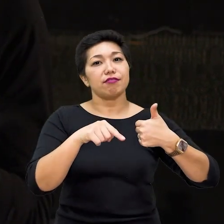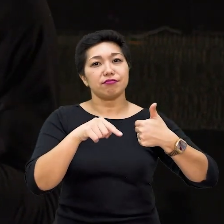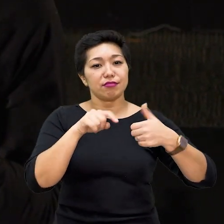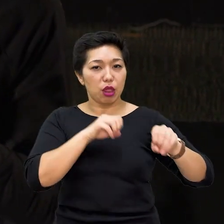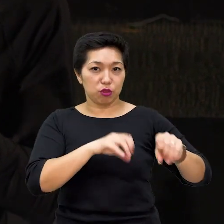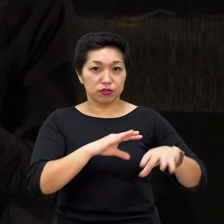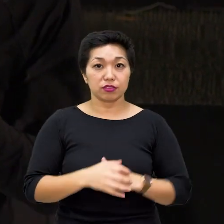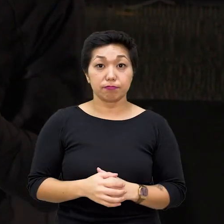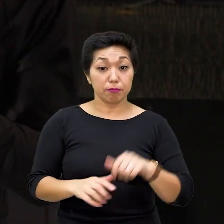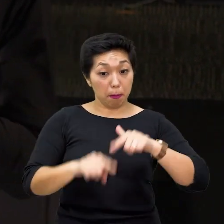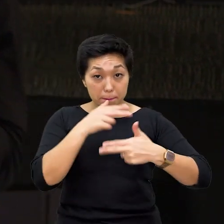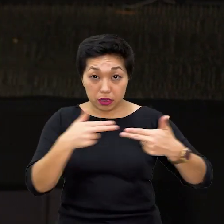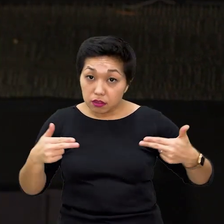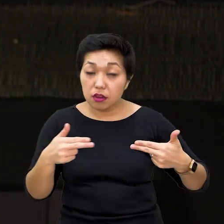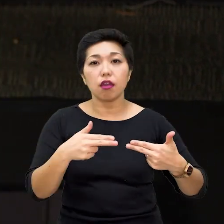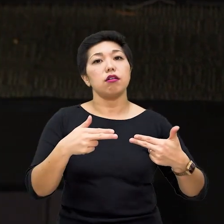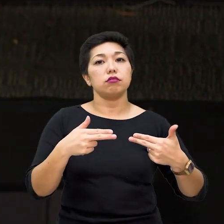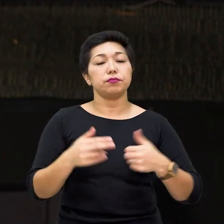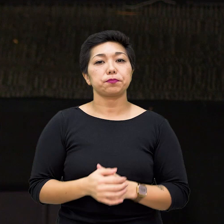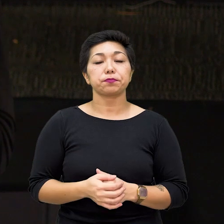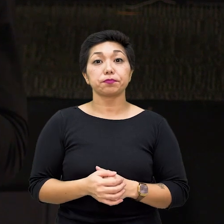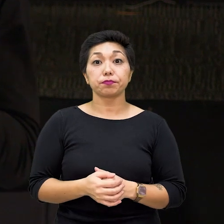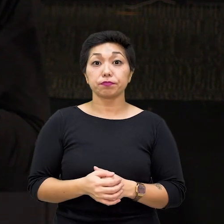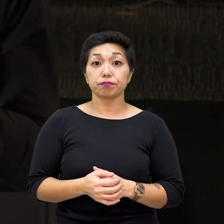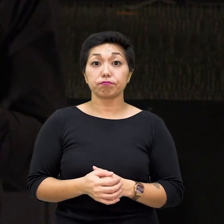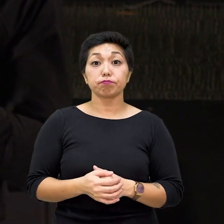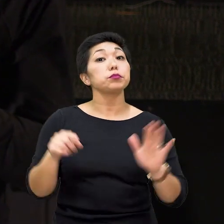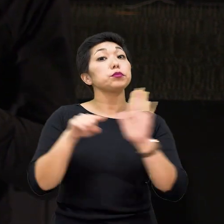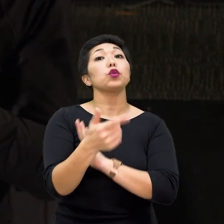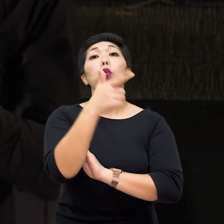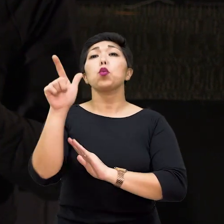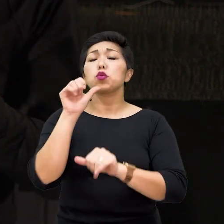tal. Que outras mudanças houve?